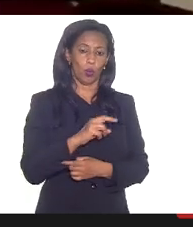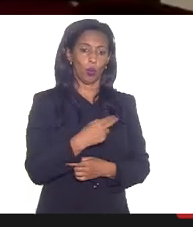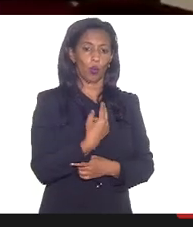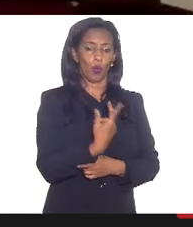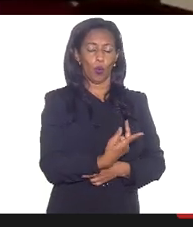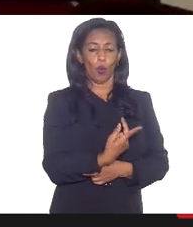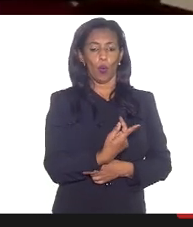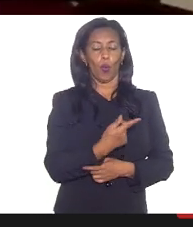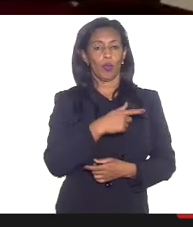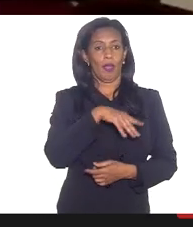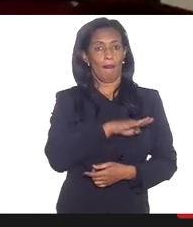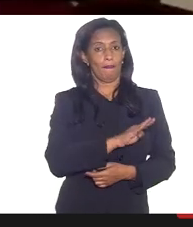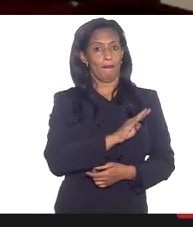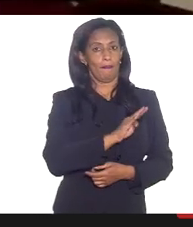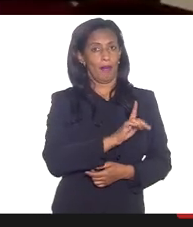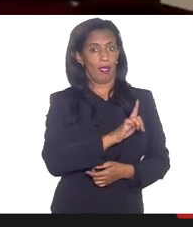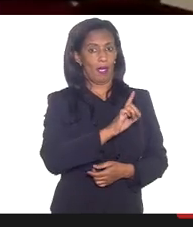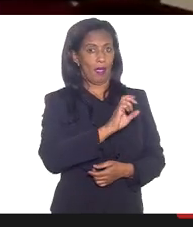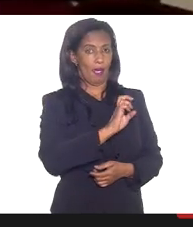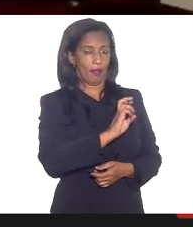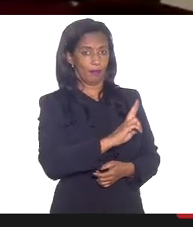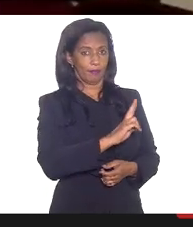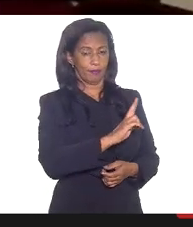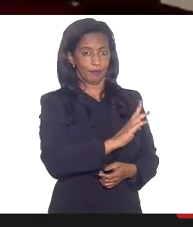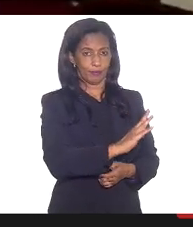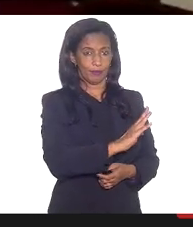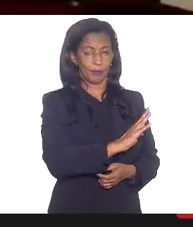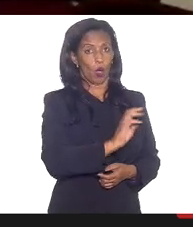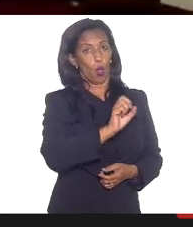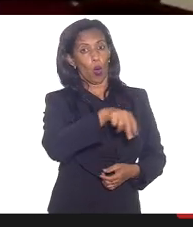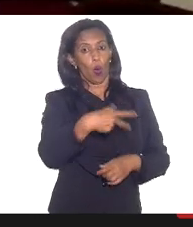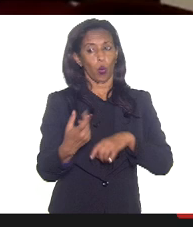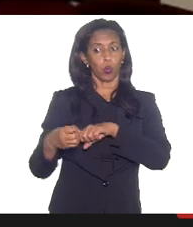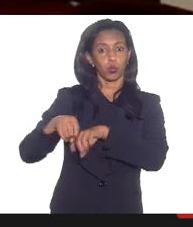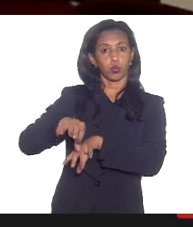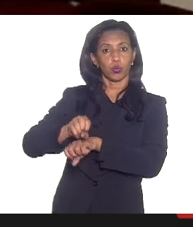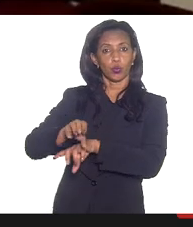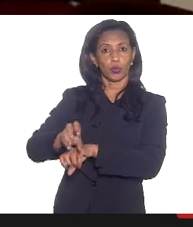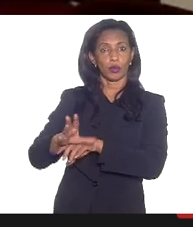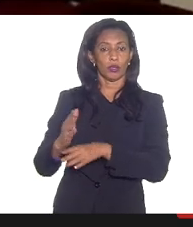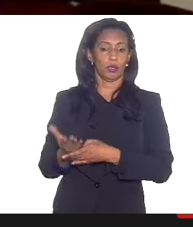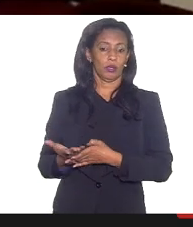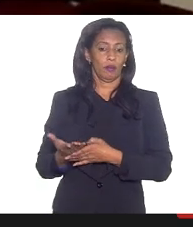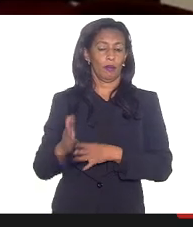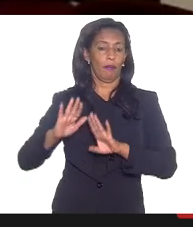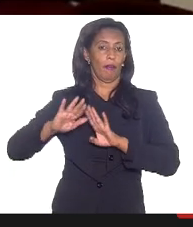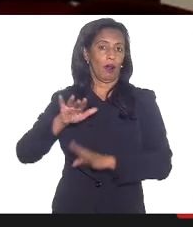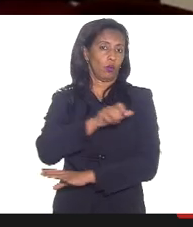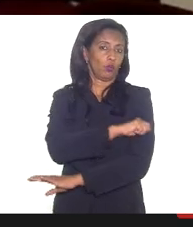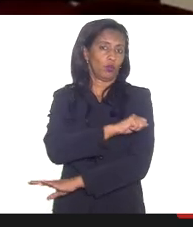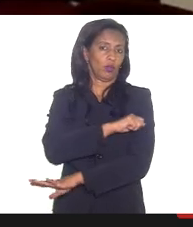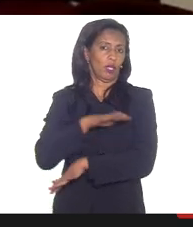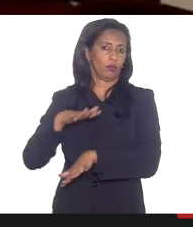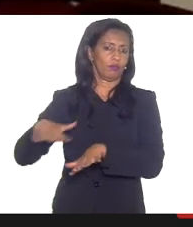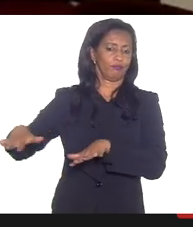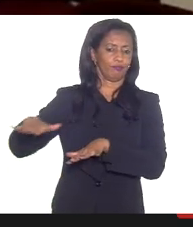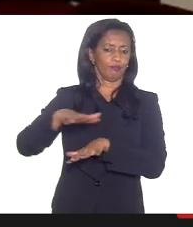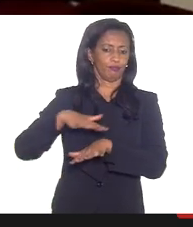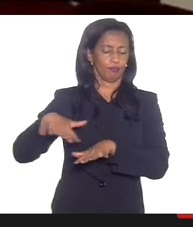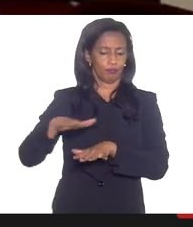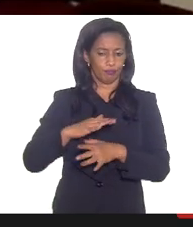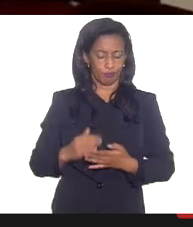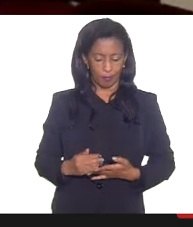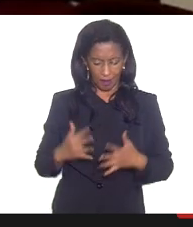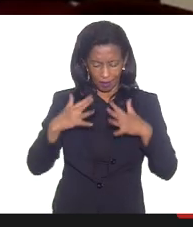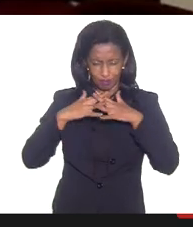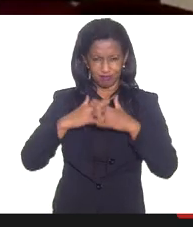da BNCC, ou a oferta da educação para os alunos da rede, né. Foi um momento muito